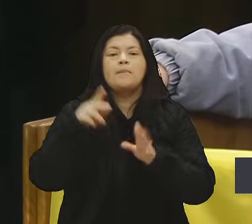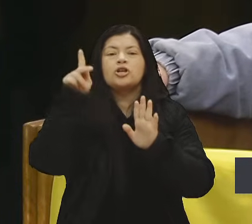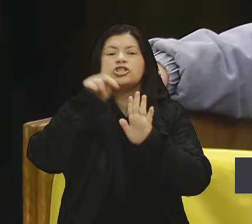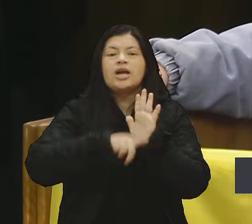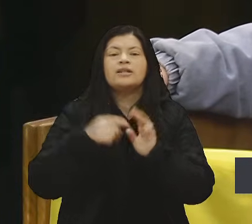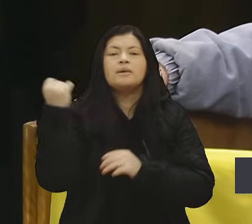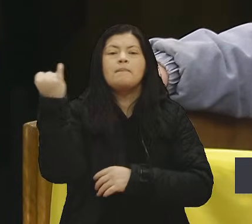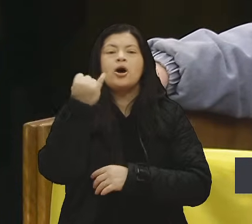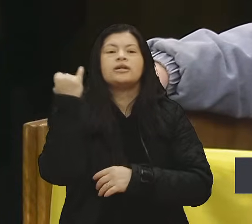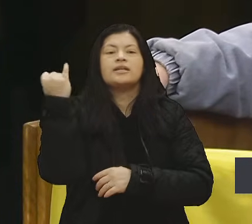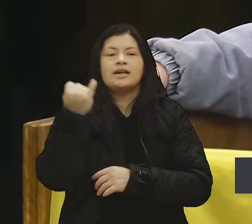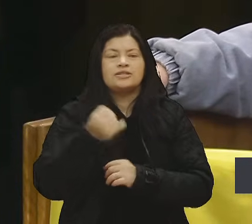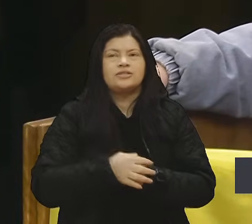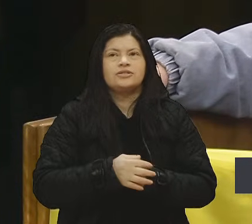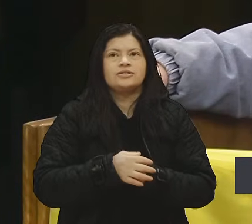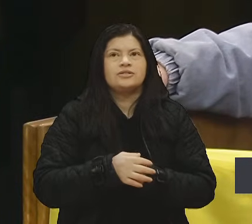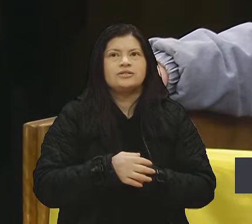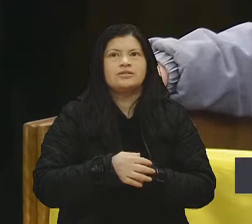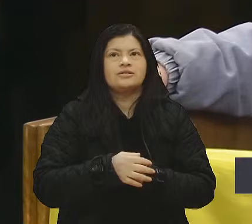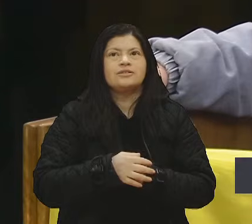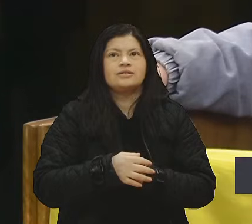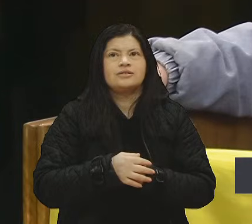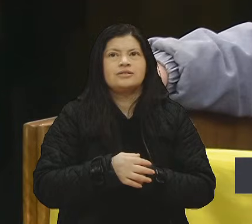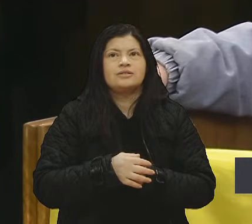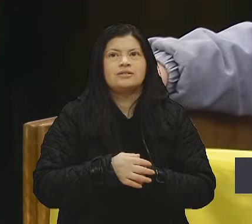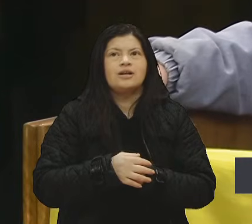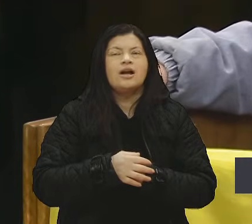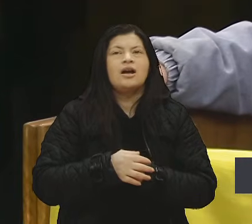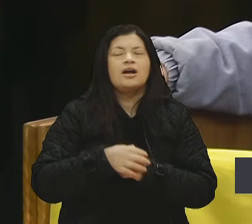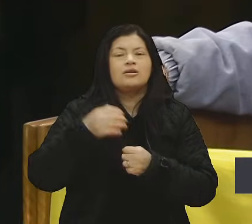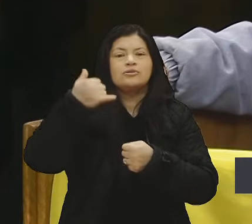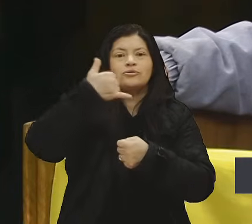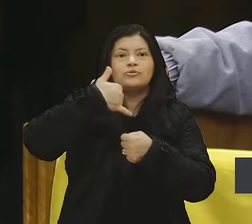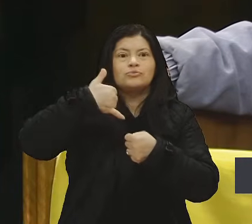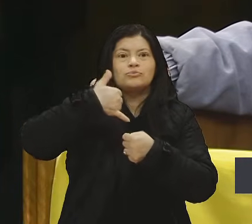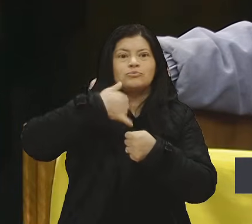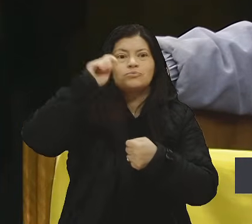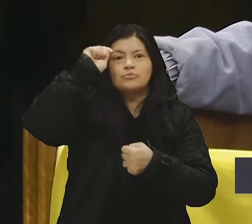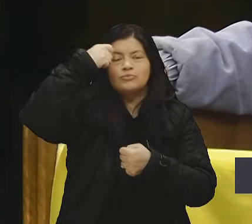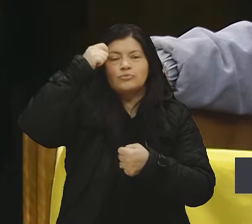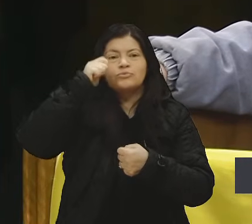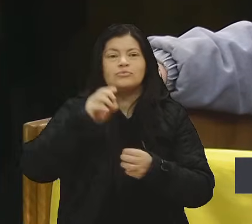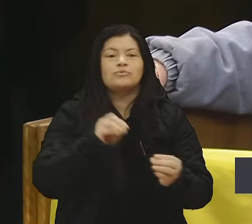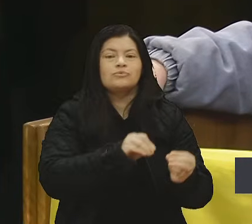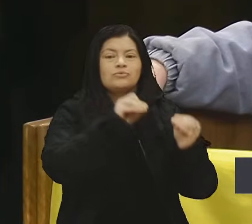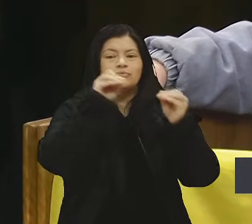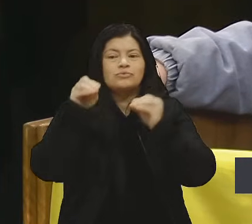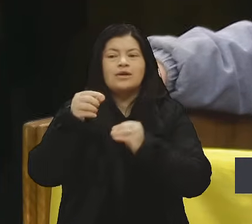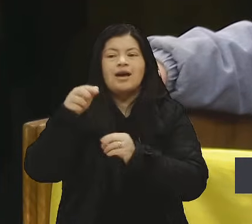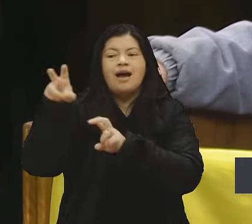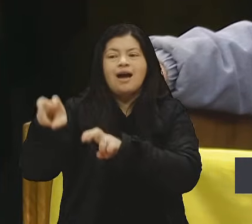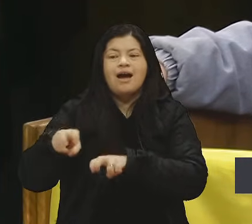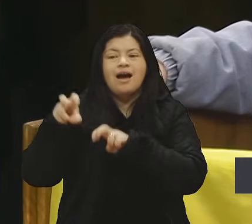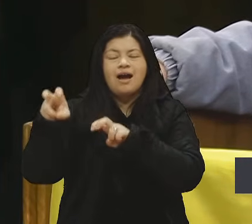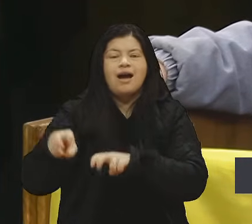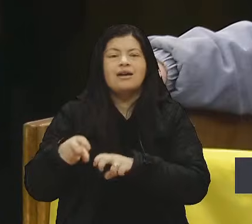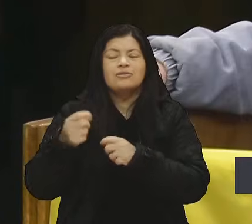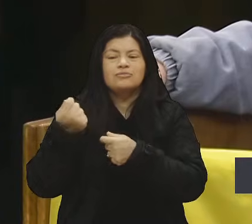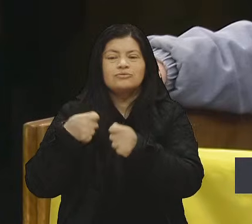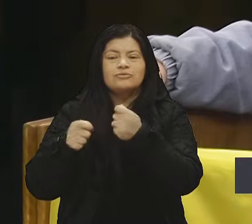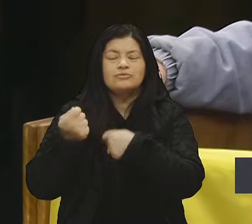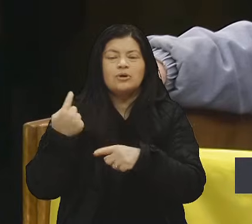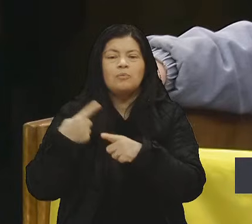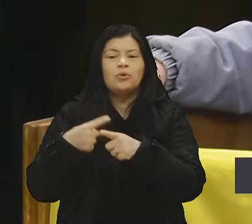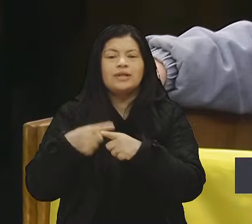importante. Pegar esses royalties do petróleo e votar para que seja entregue para agronegócio, porque eles têm